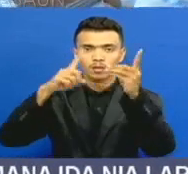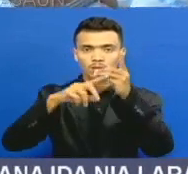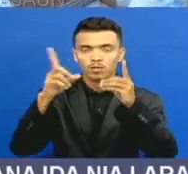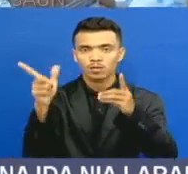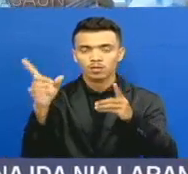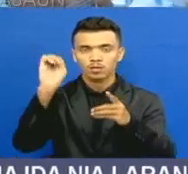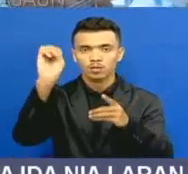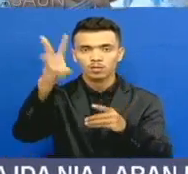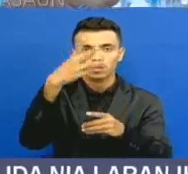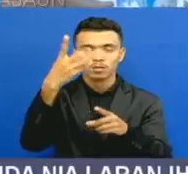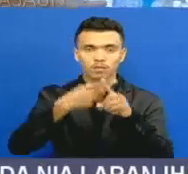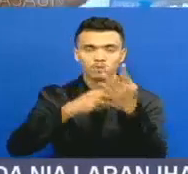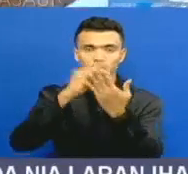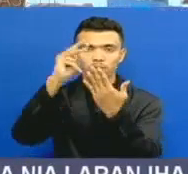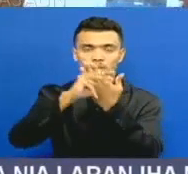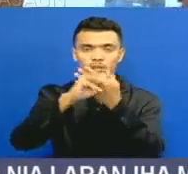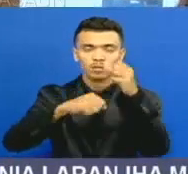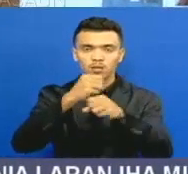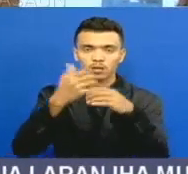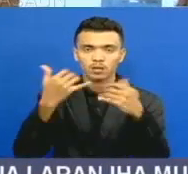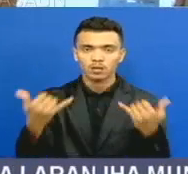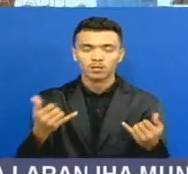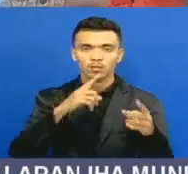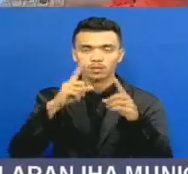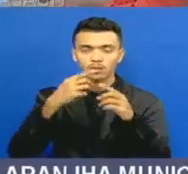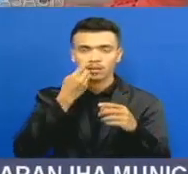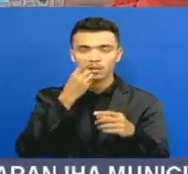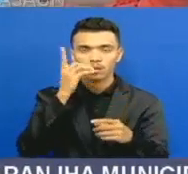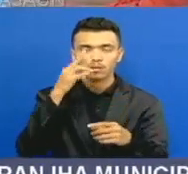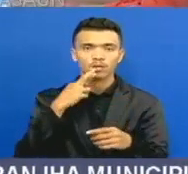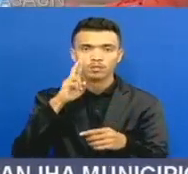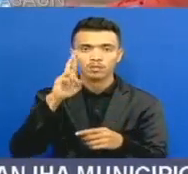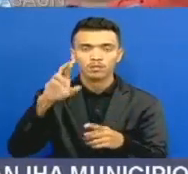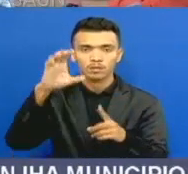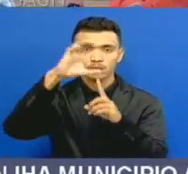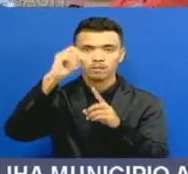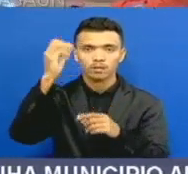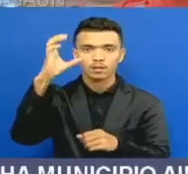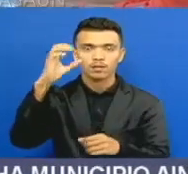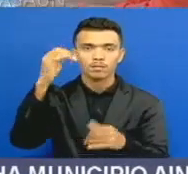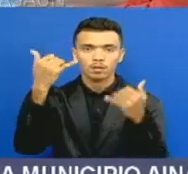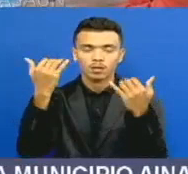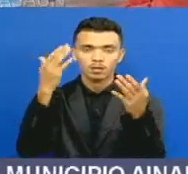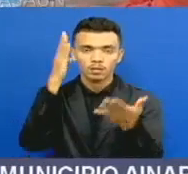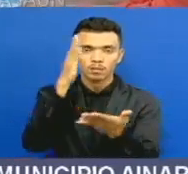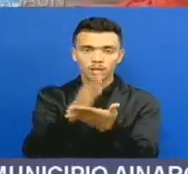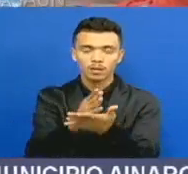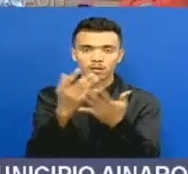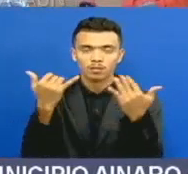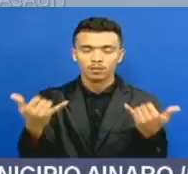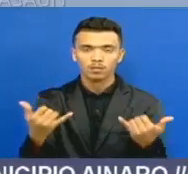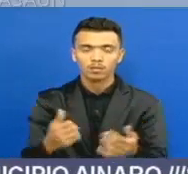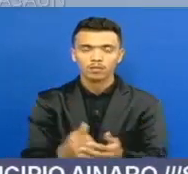resinem fulang marsu tinang ne, o dibuka solução ba eleição comissário CAC nebe sei pendente to agora. Depois